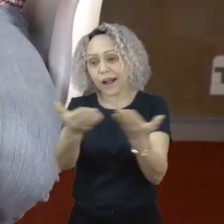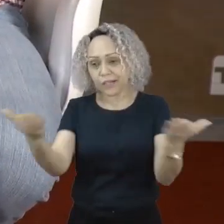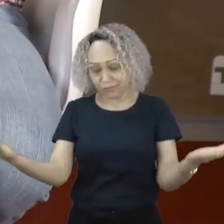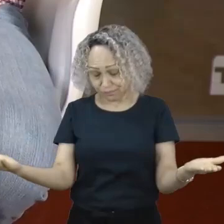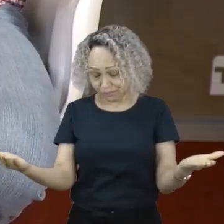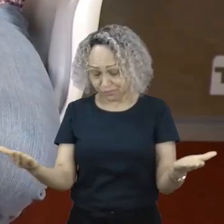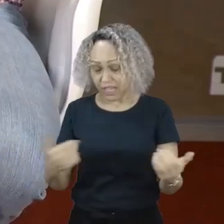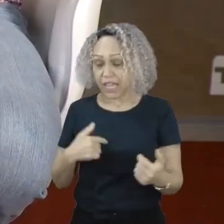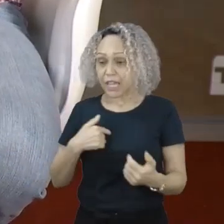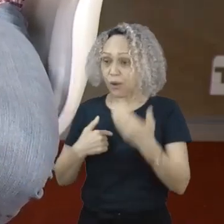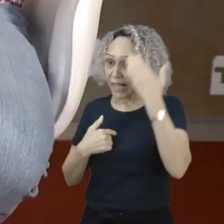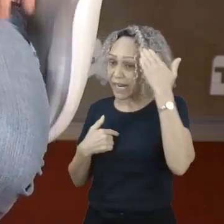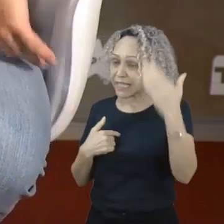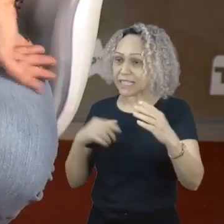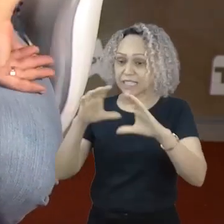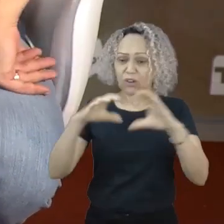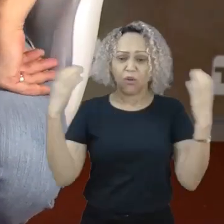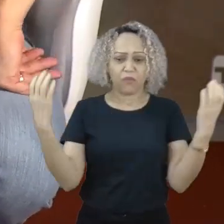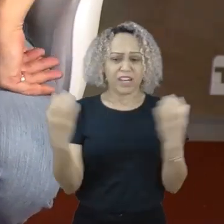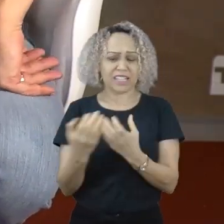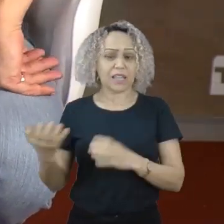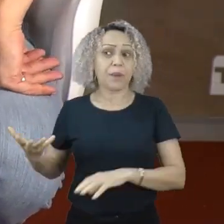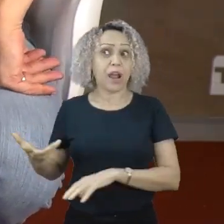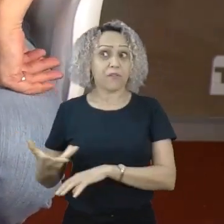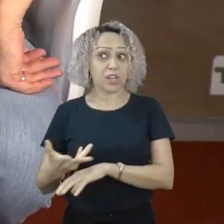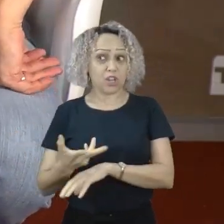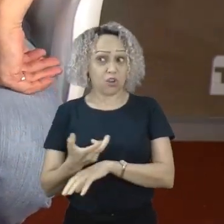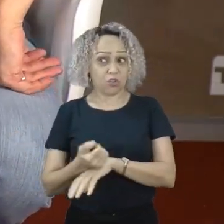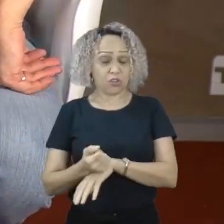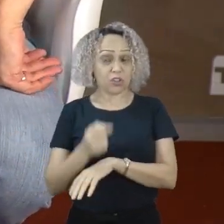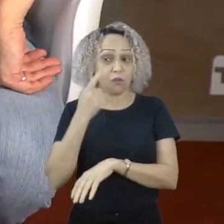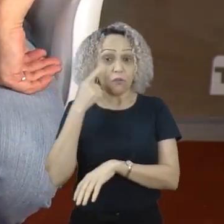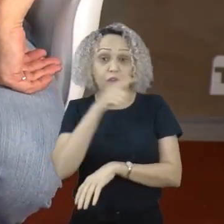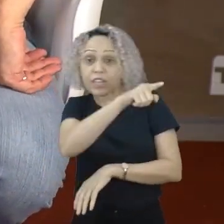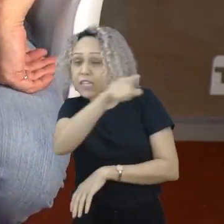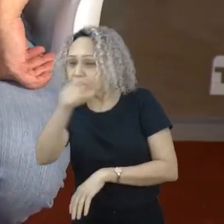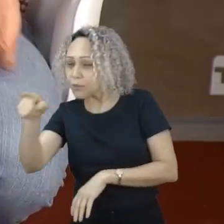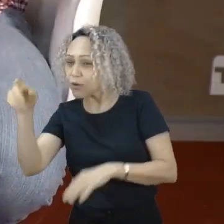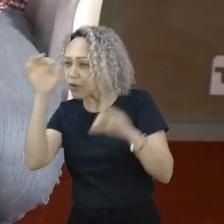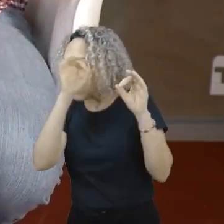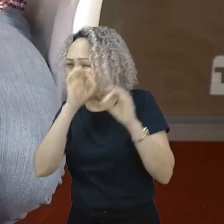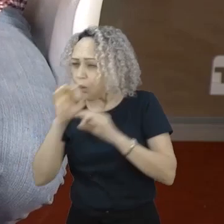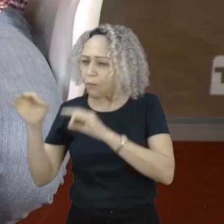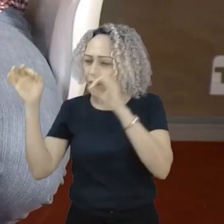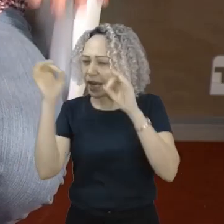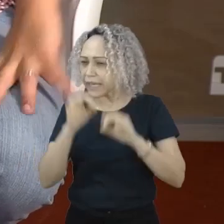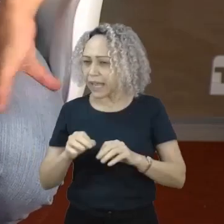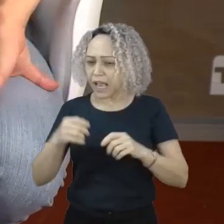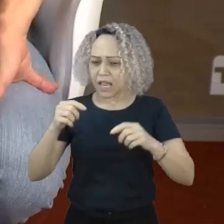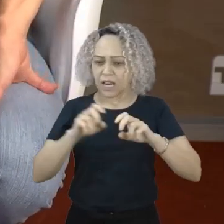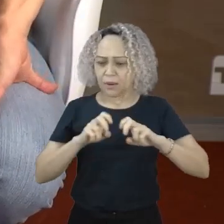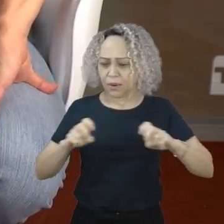ótima. Vocês certamente podem acompanhar depois aí pelas redes, os debates, as mesas. E às